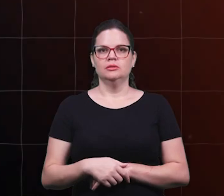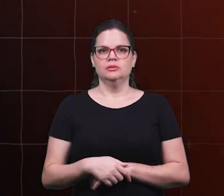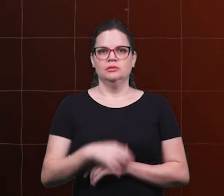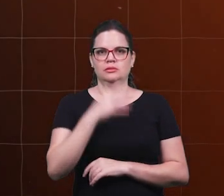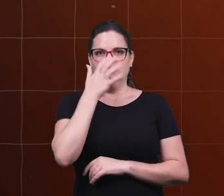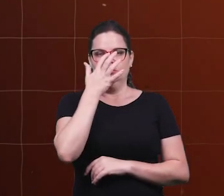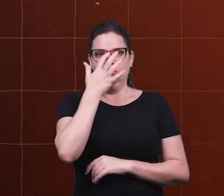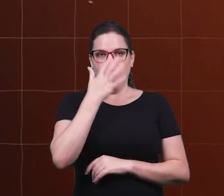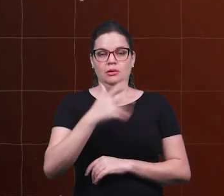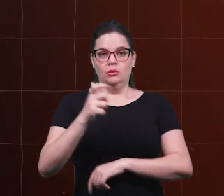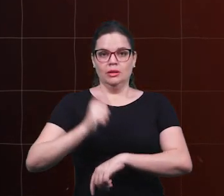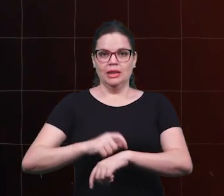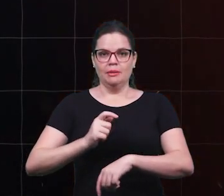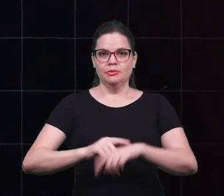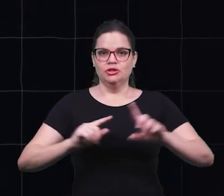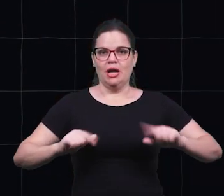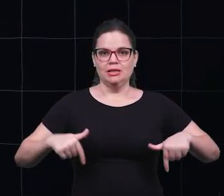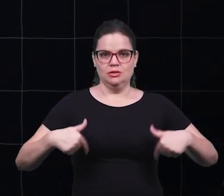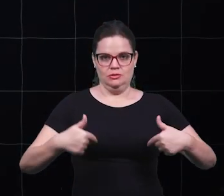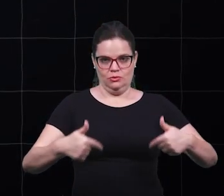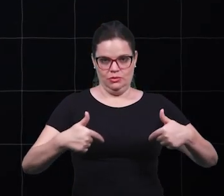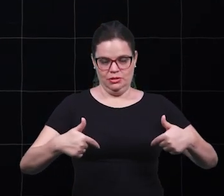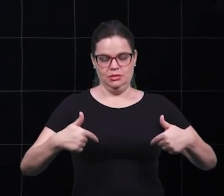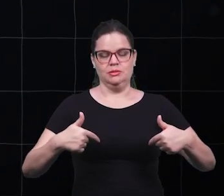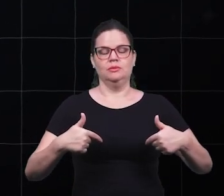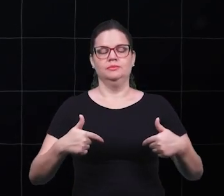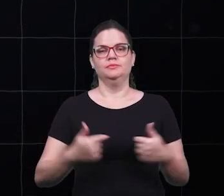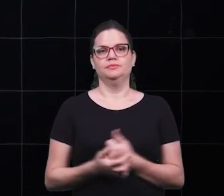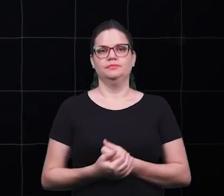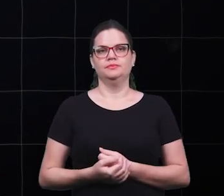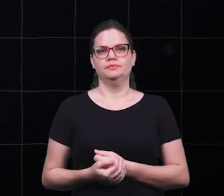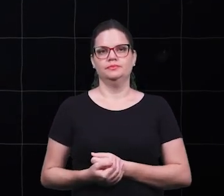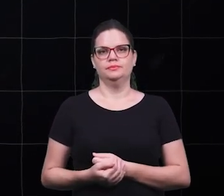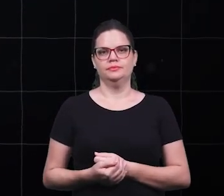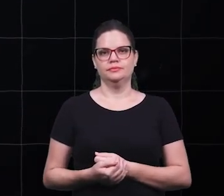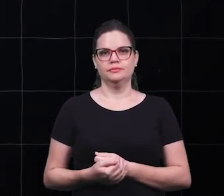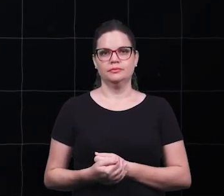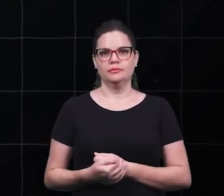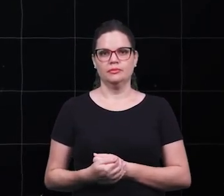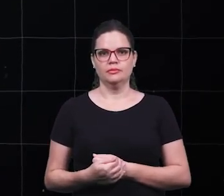em algumas situações. Considerando um